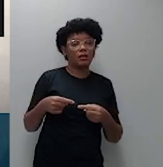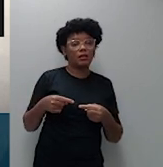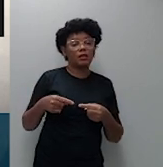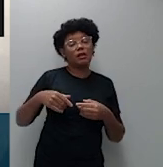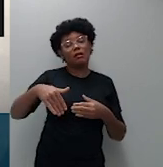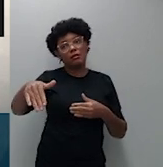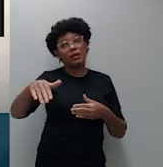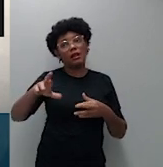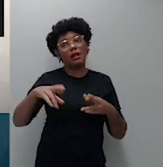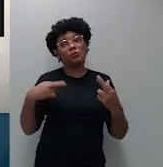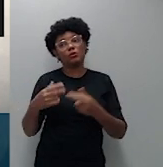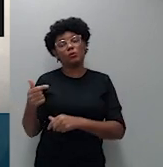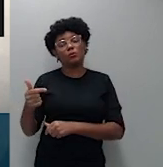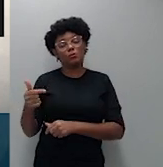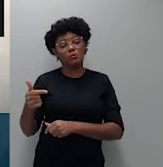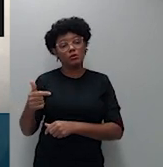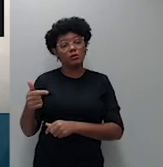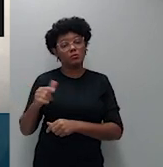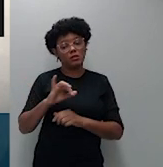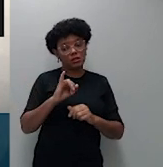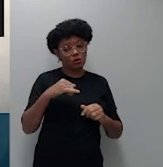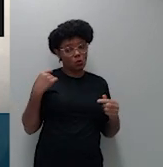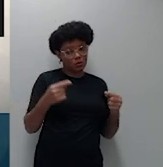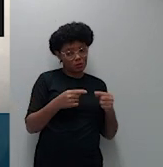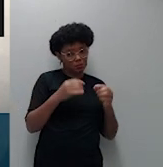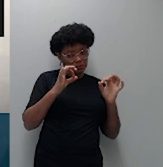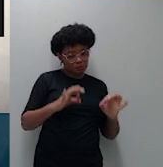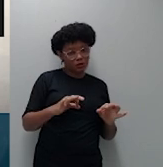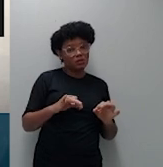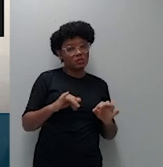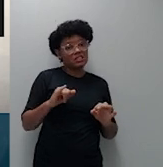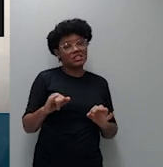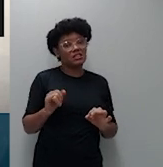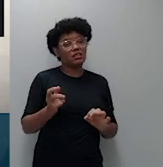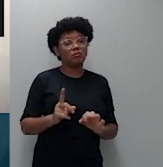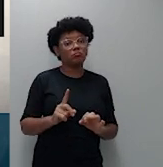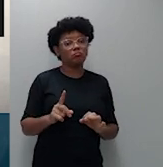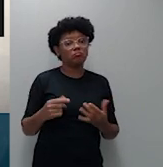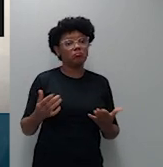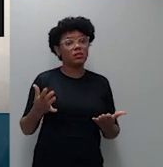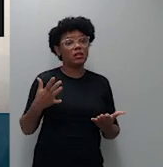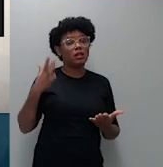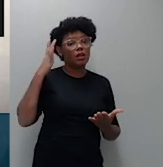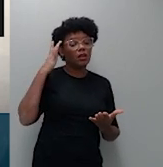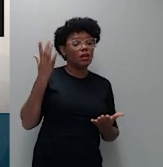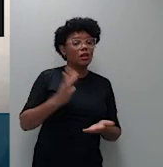seção aplicaremos senão eu acho que amanhã